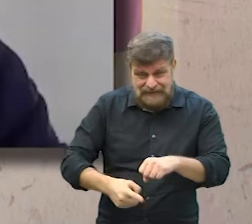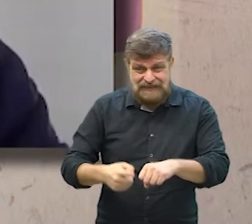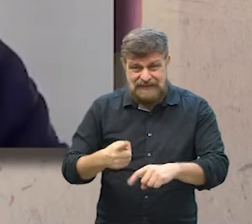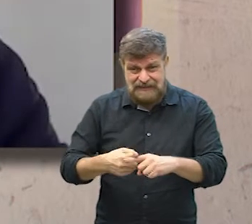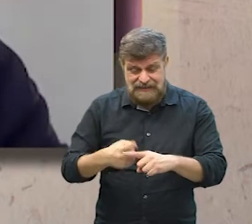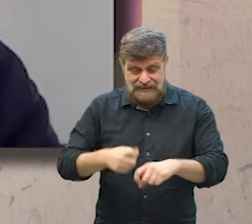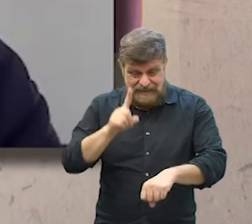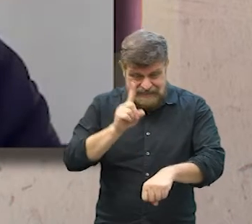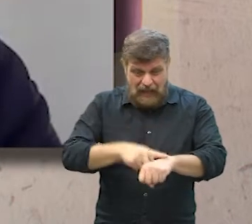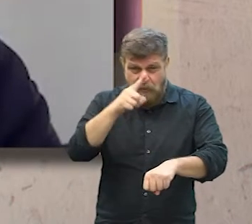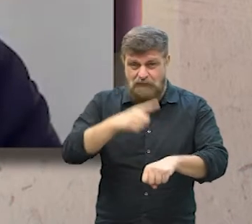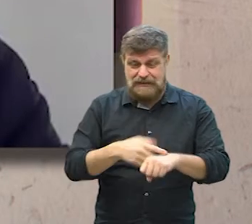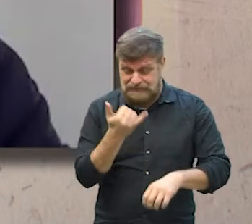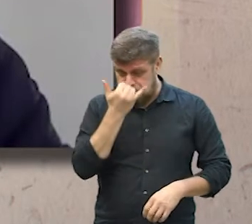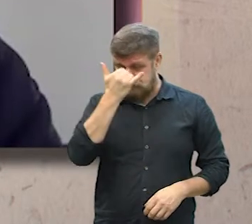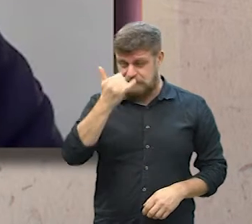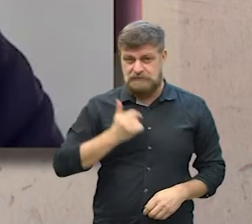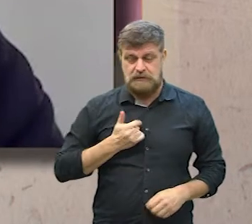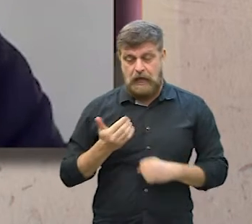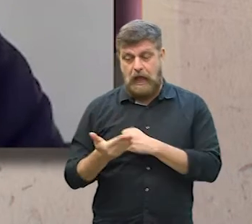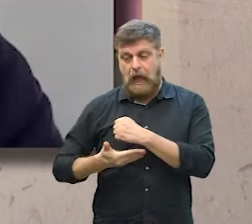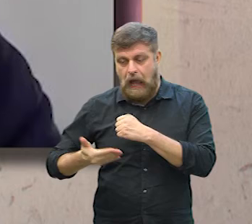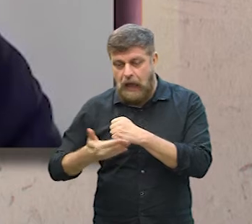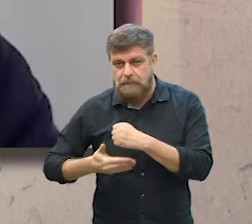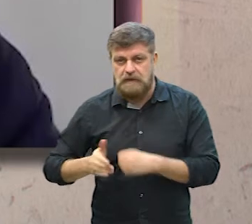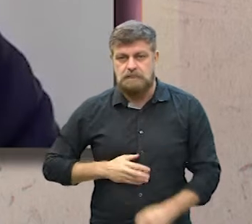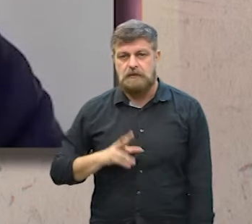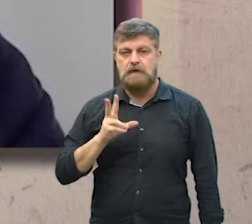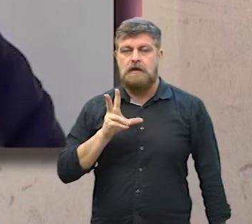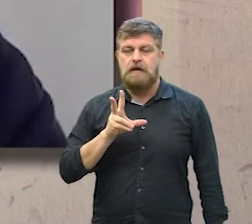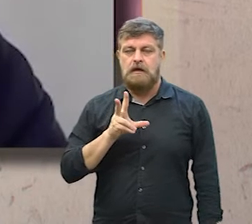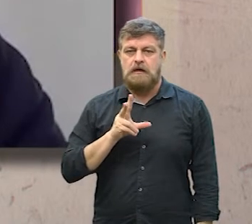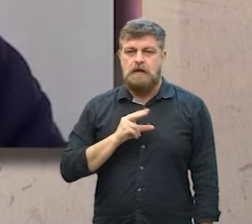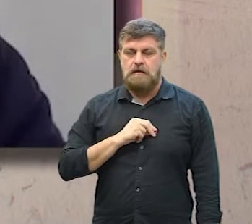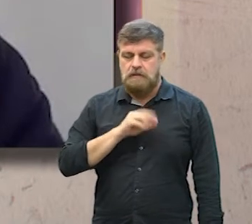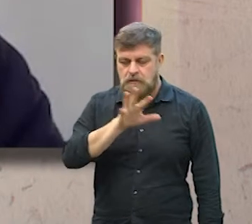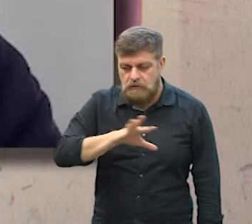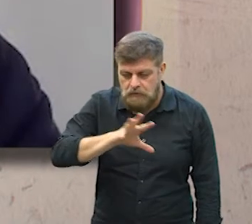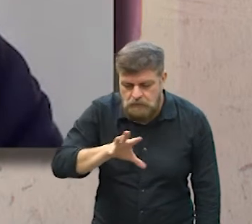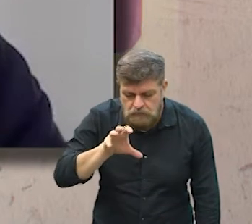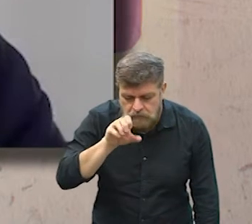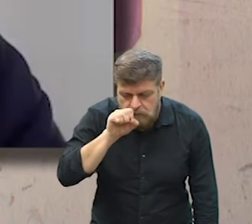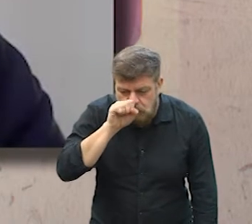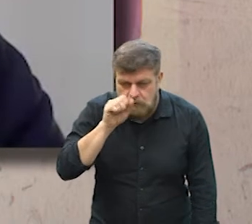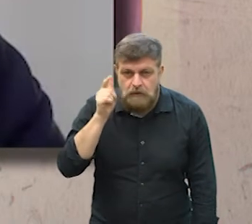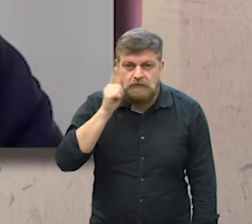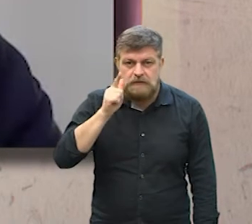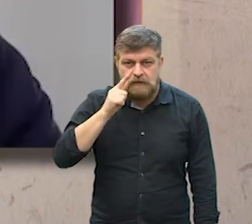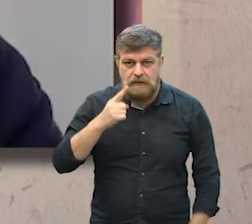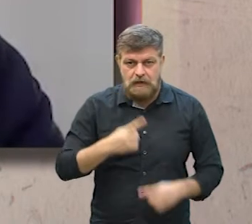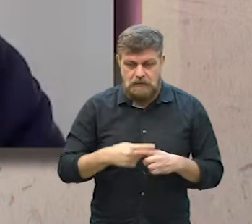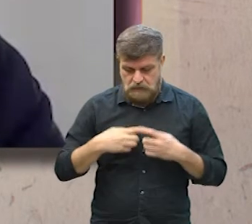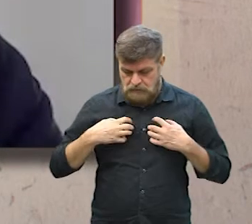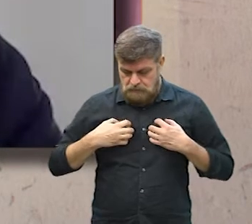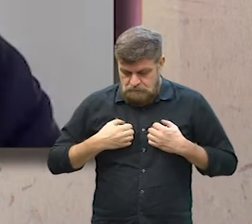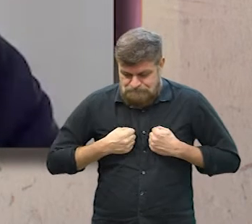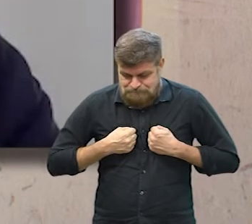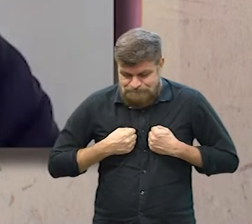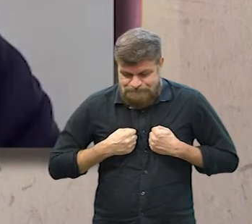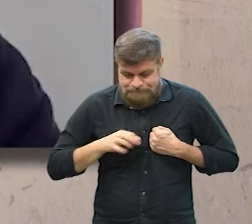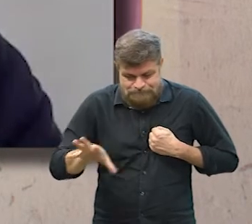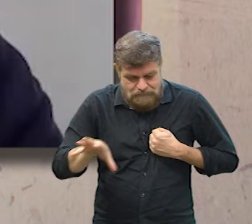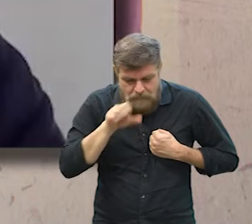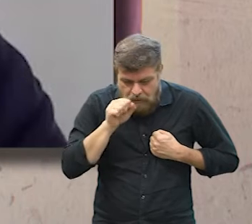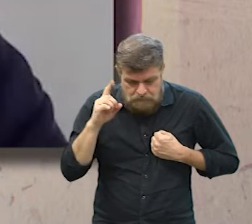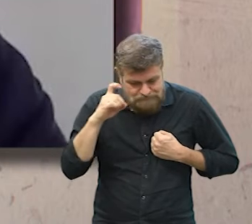na crise, são os fundamentais para aliviar essa limitação que existe do fluxo aéreo, porque a via aérea está, com a crise,